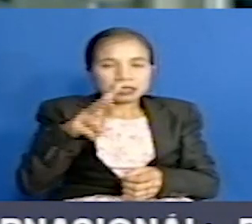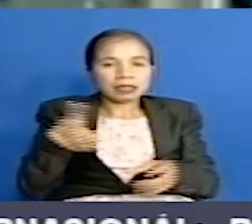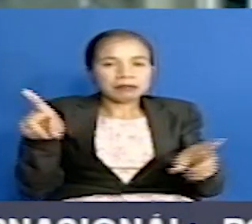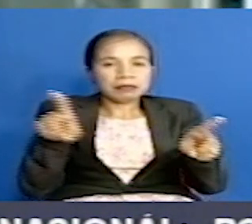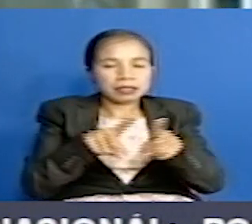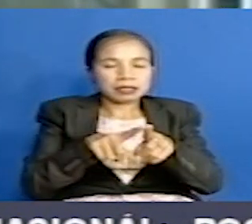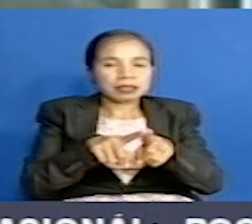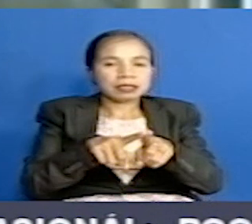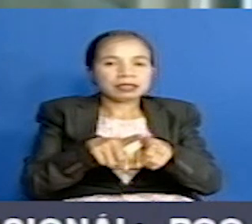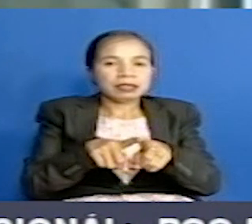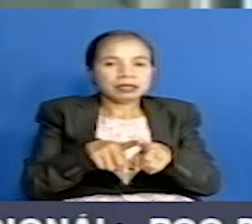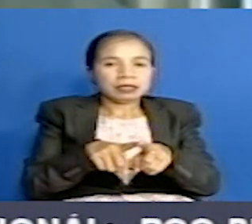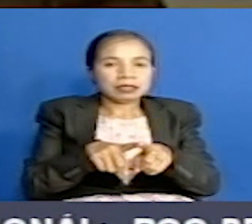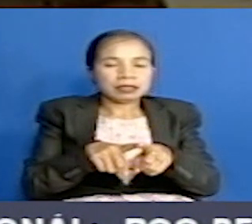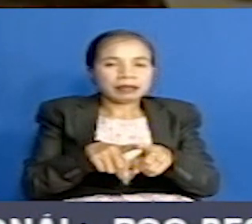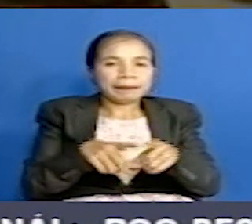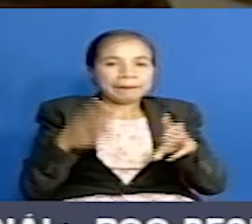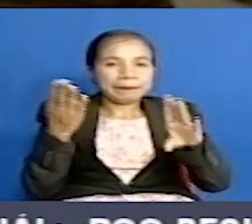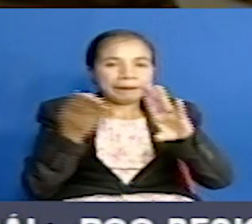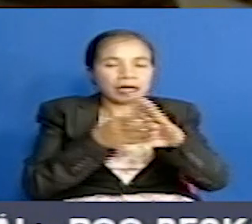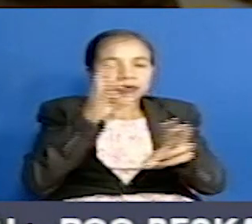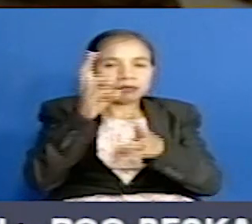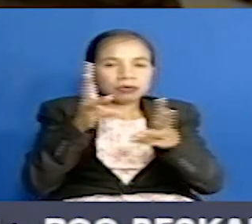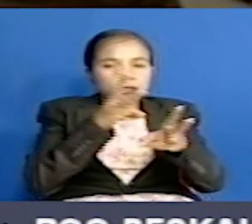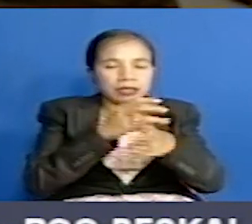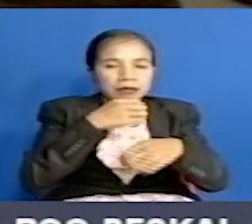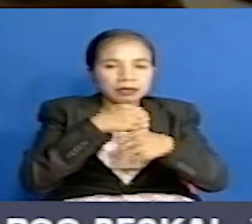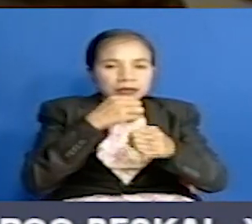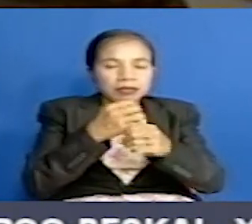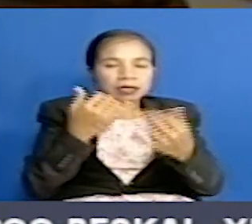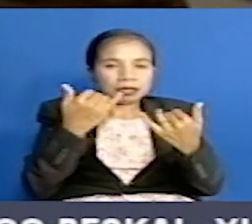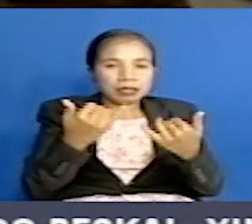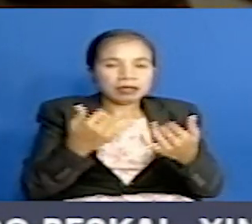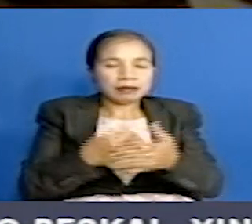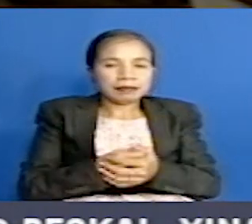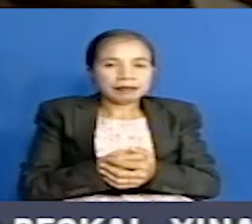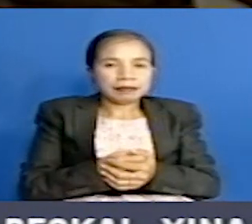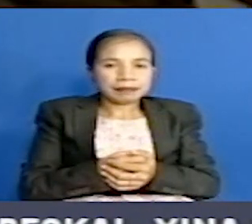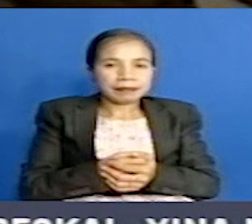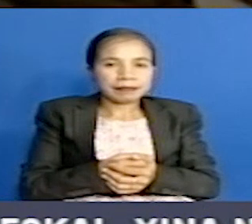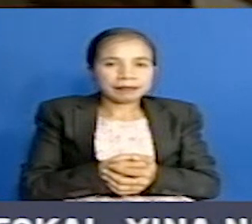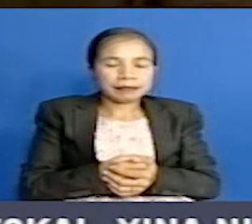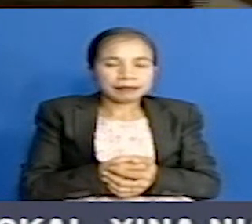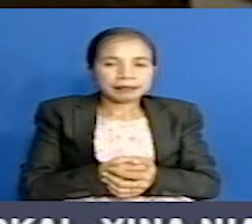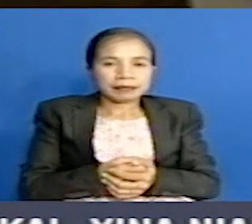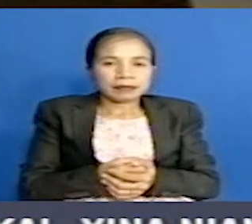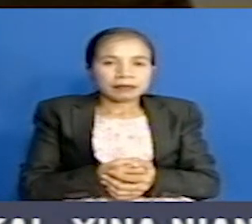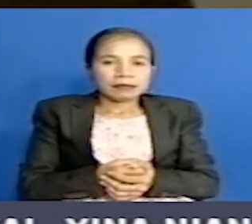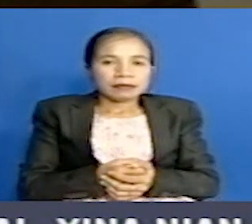né, basicamente, é uma base de um Banco Mundial foi em Halo. A minha análise, basicamente, é um Banco Central Halo.